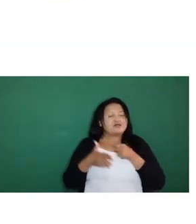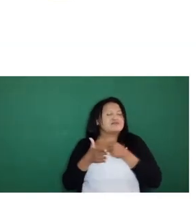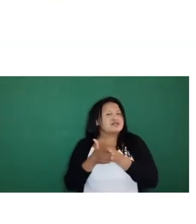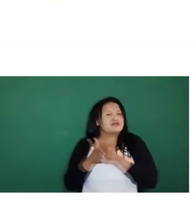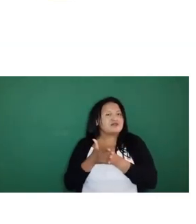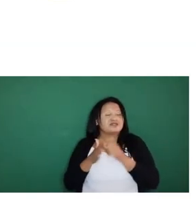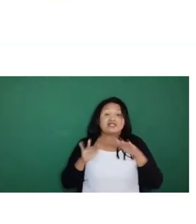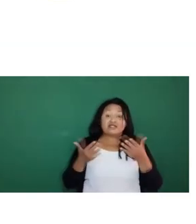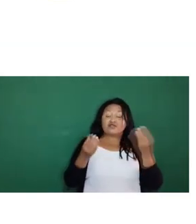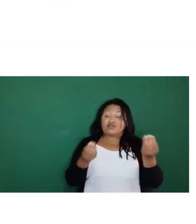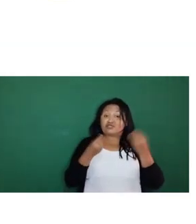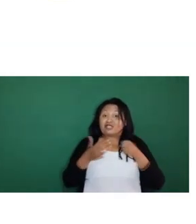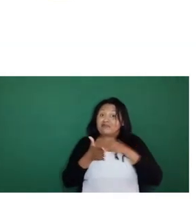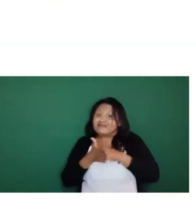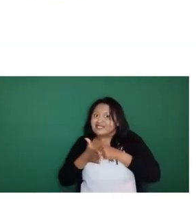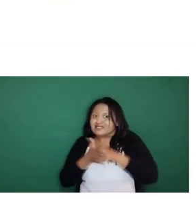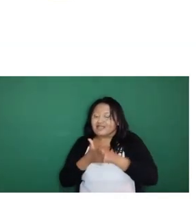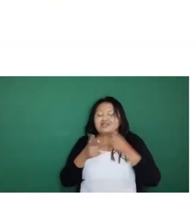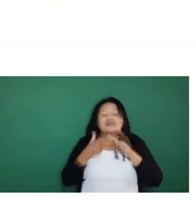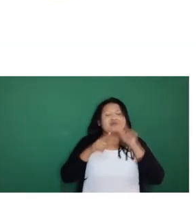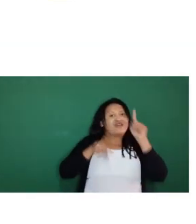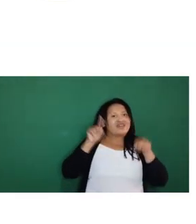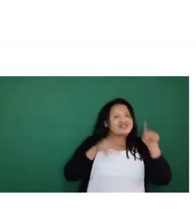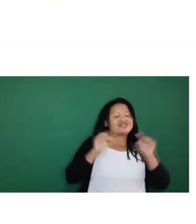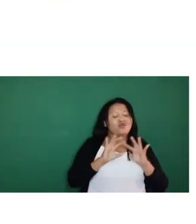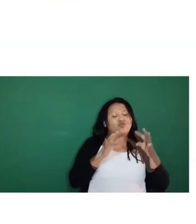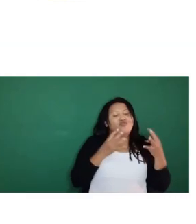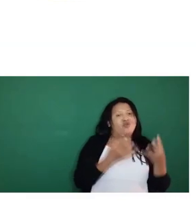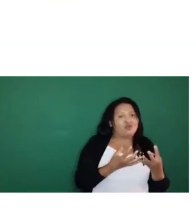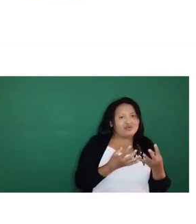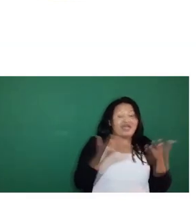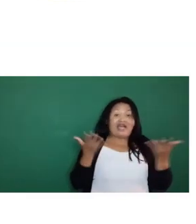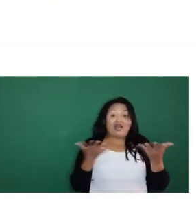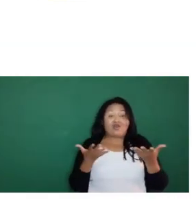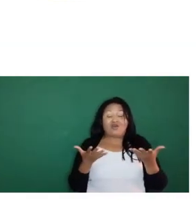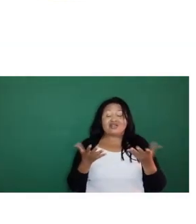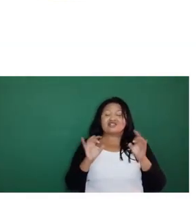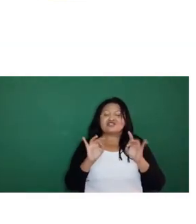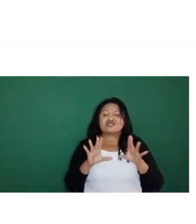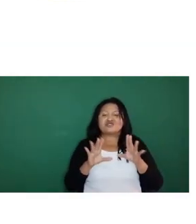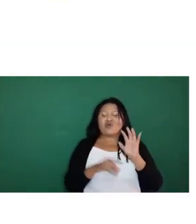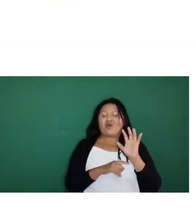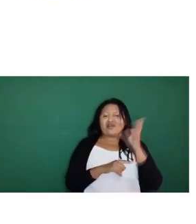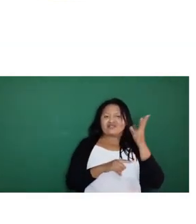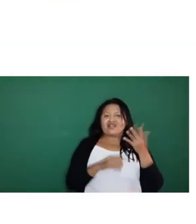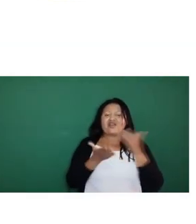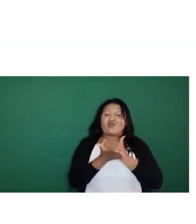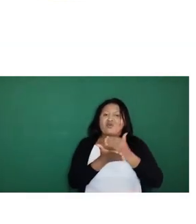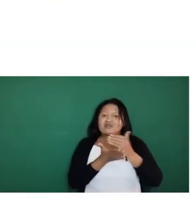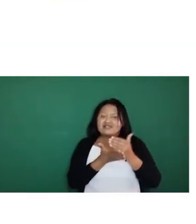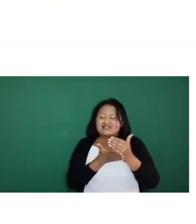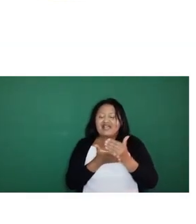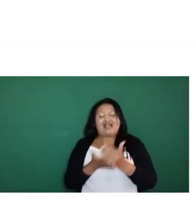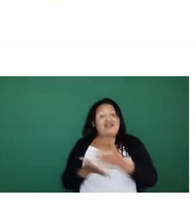foi nos dado a pressão foi nos dado a variação do volume Então agora é só a gente resolver então a gente vai começar novamente são alguns